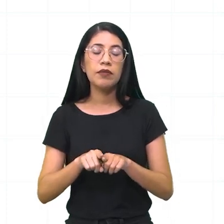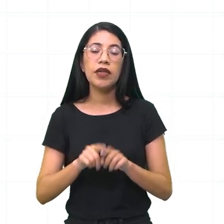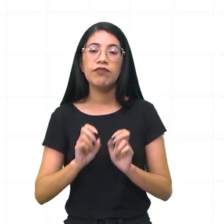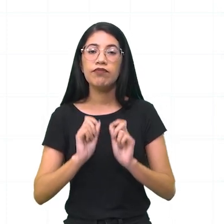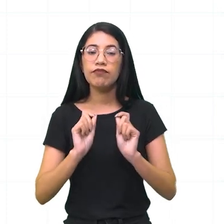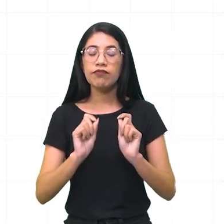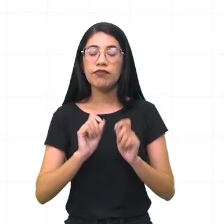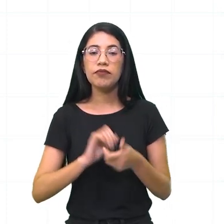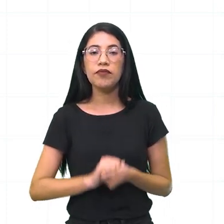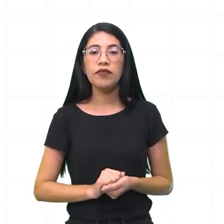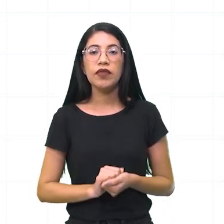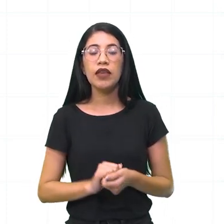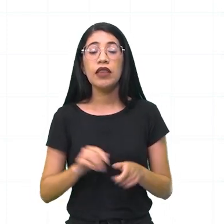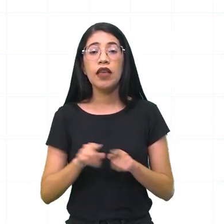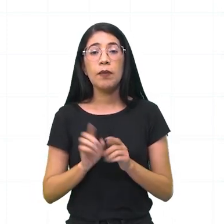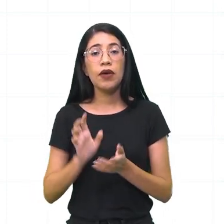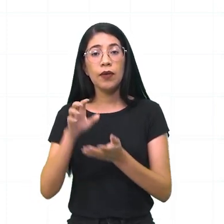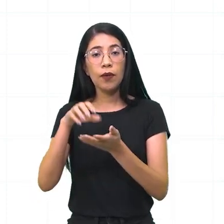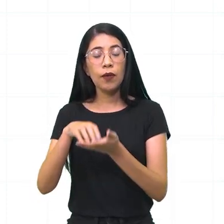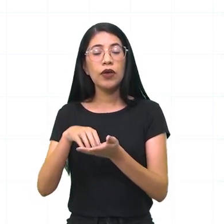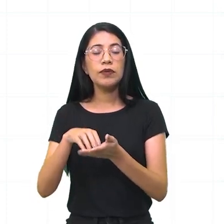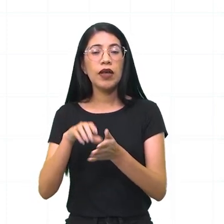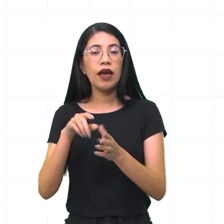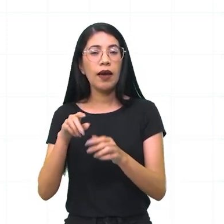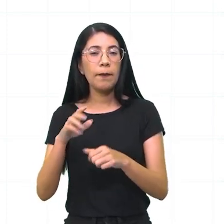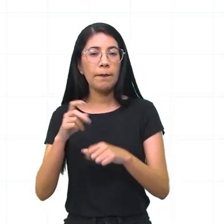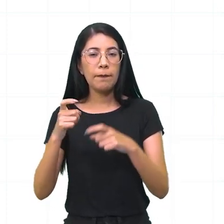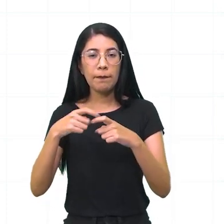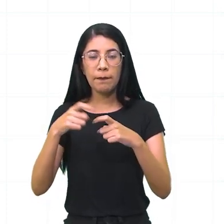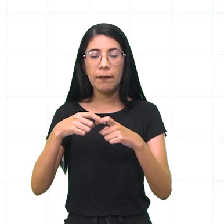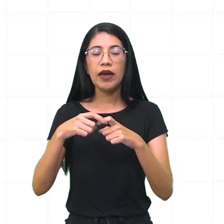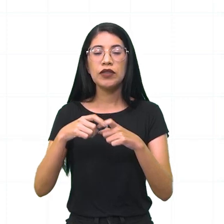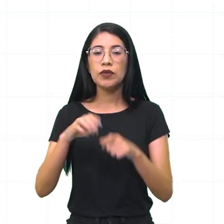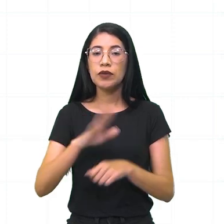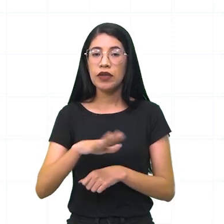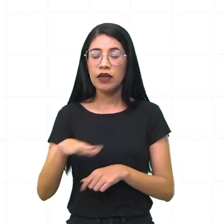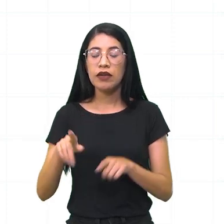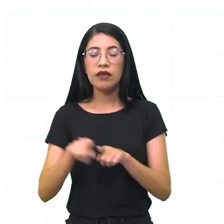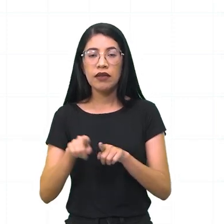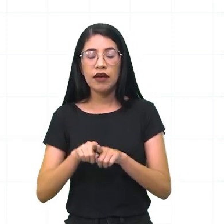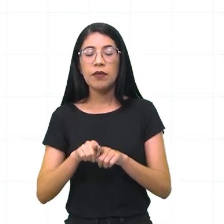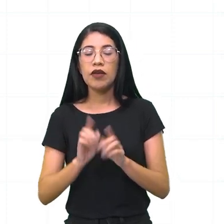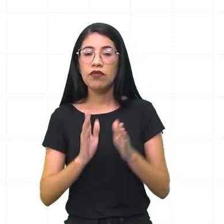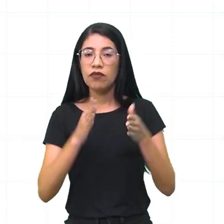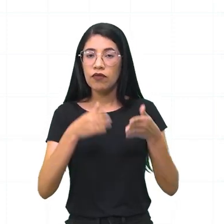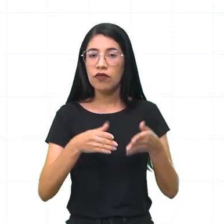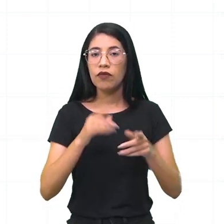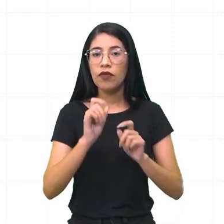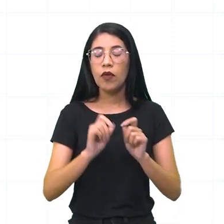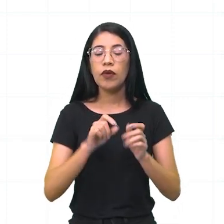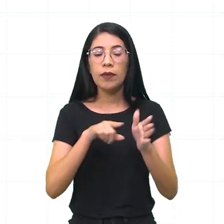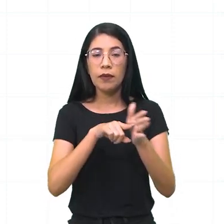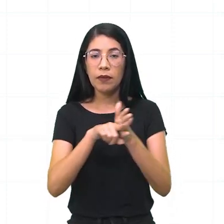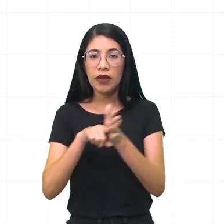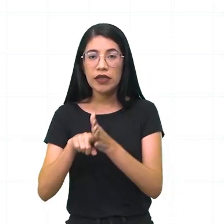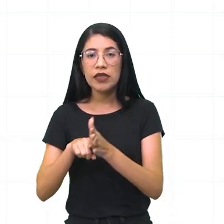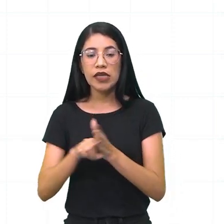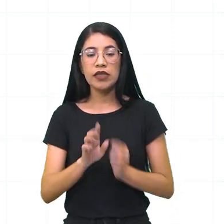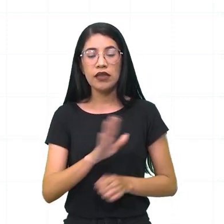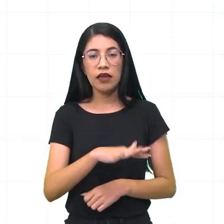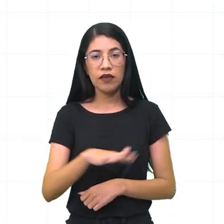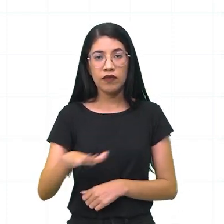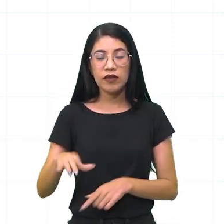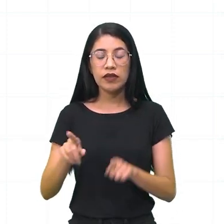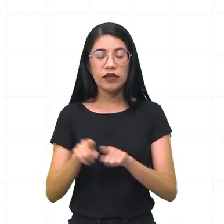sobre pediatras, né, que estudaram o tema, que pesquisam aí sobre a